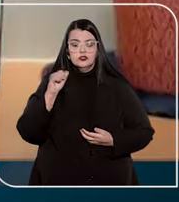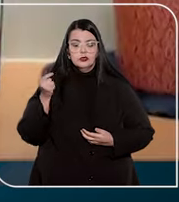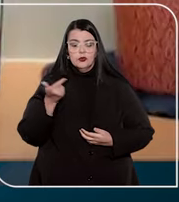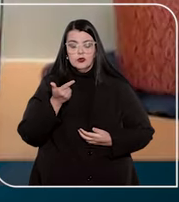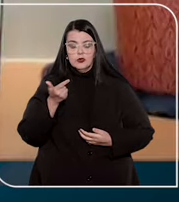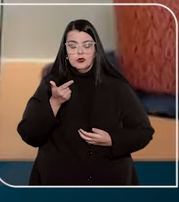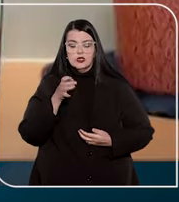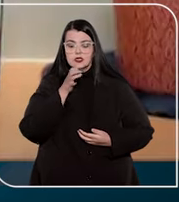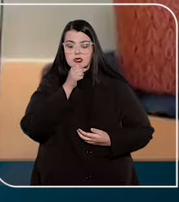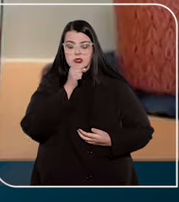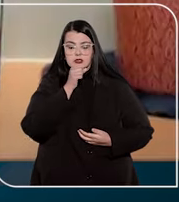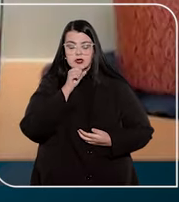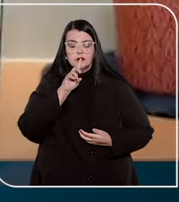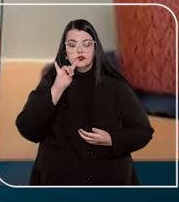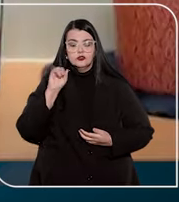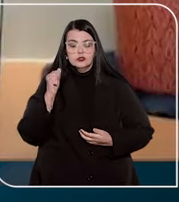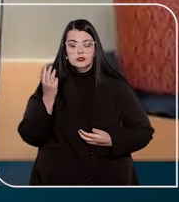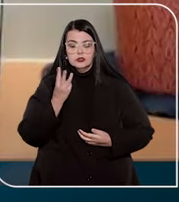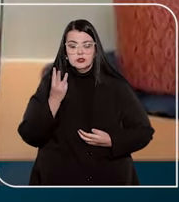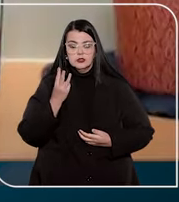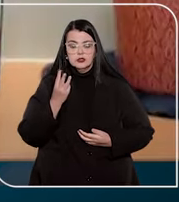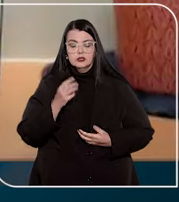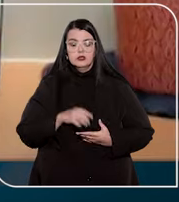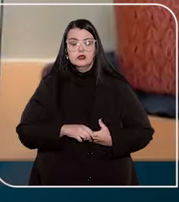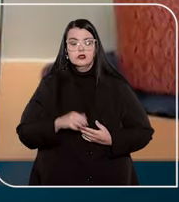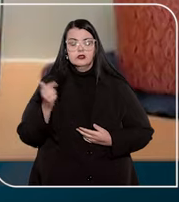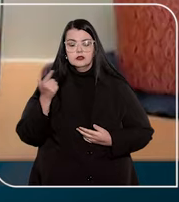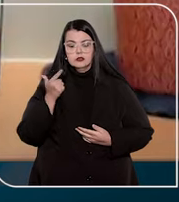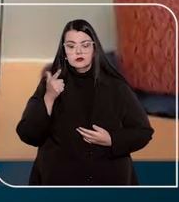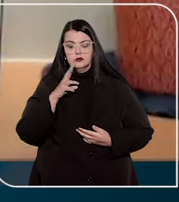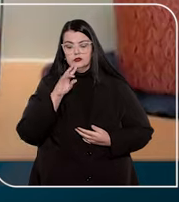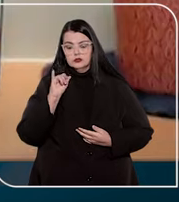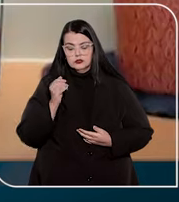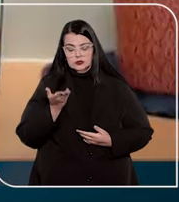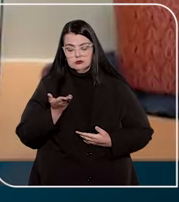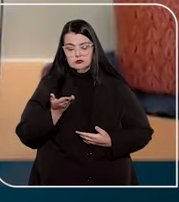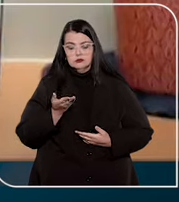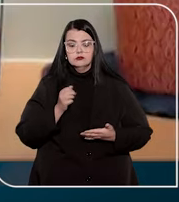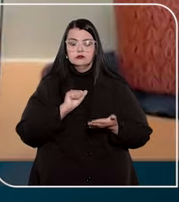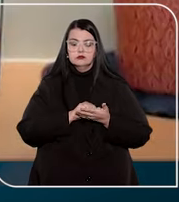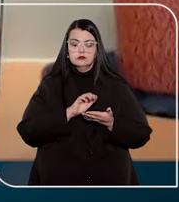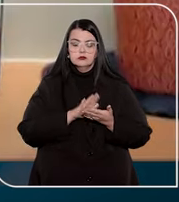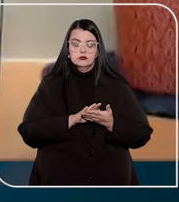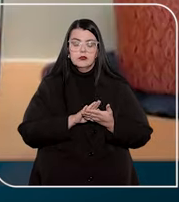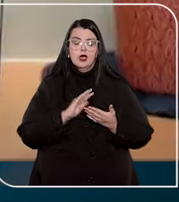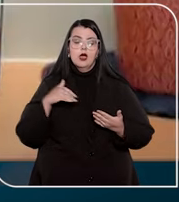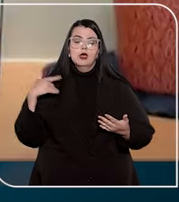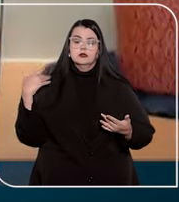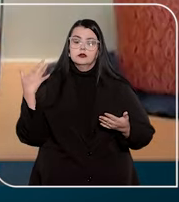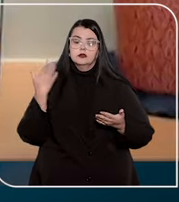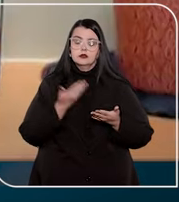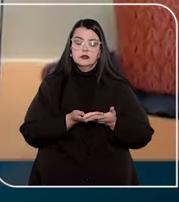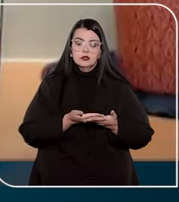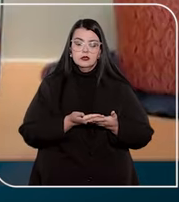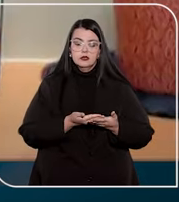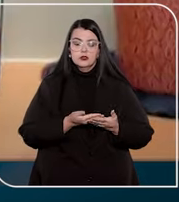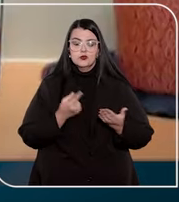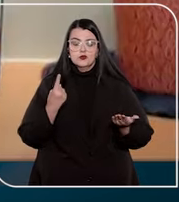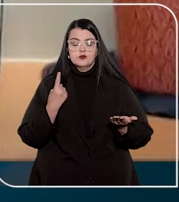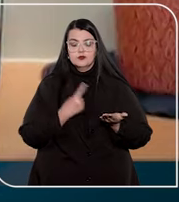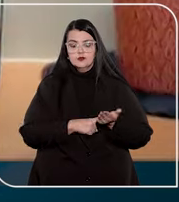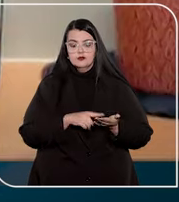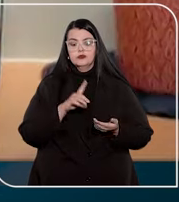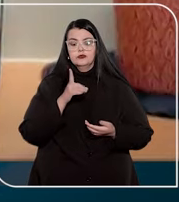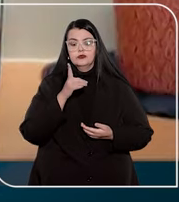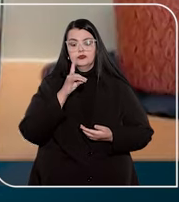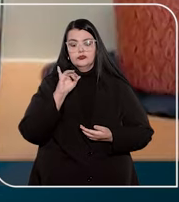3, domingo, dia 4, segundo, dia 5, e assim sucessivamente até encontrar o dia 15. Esse